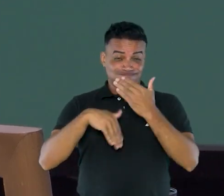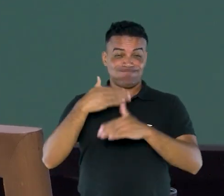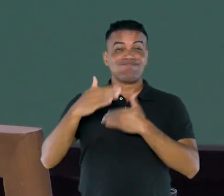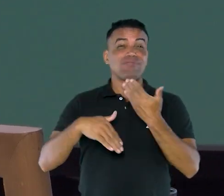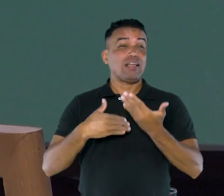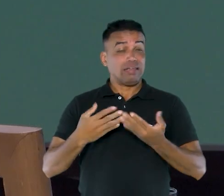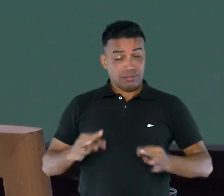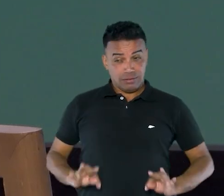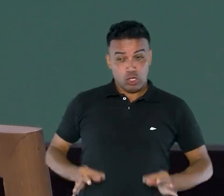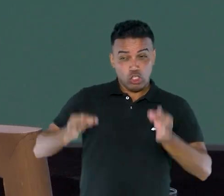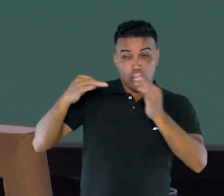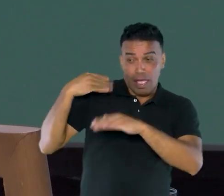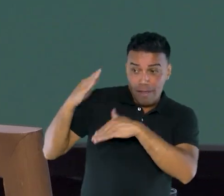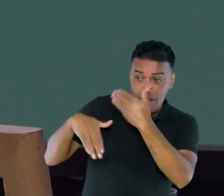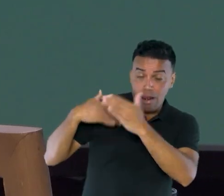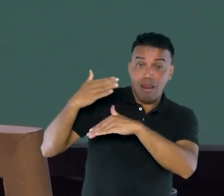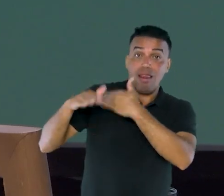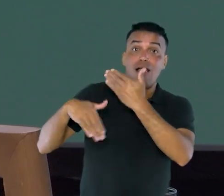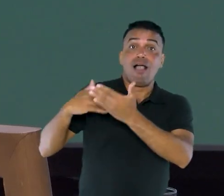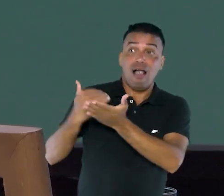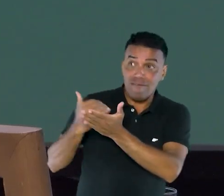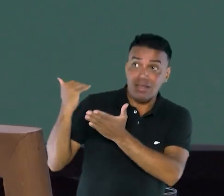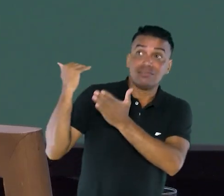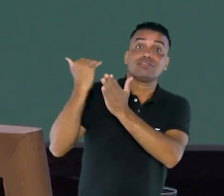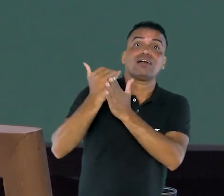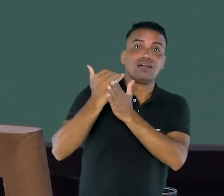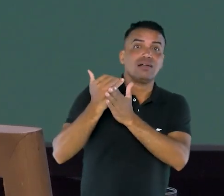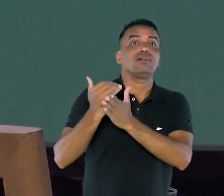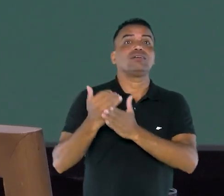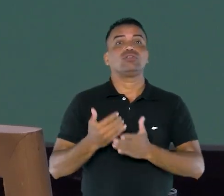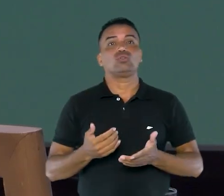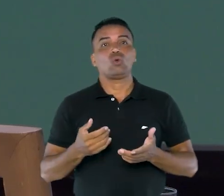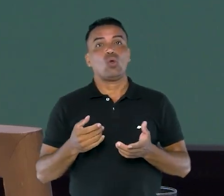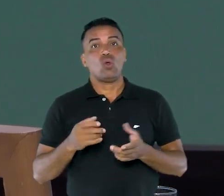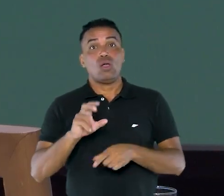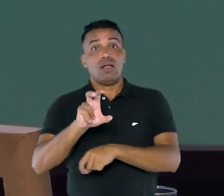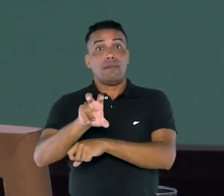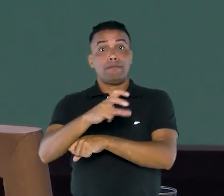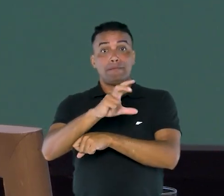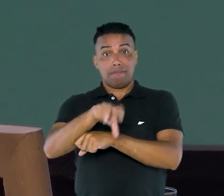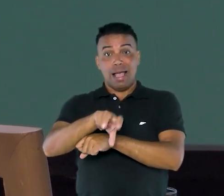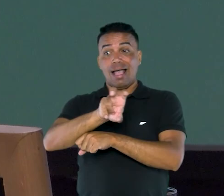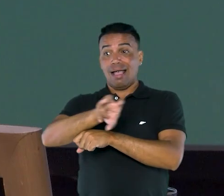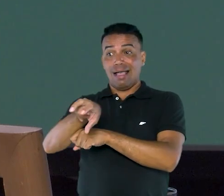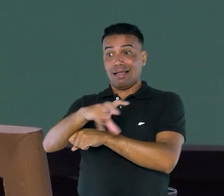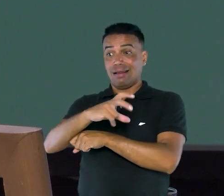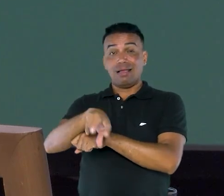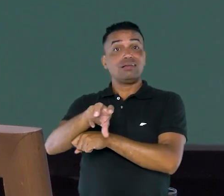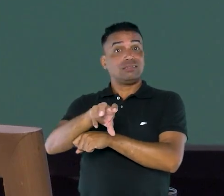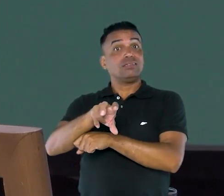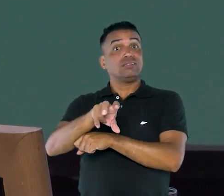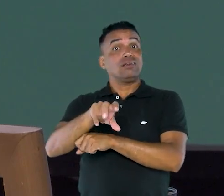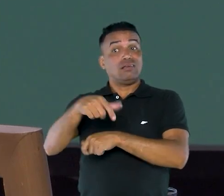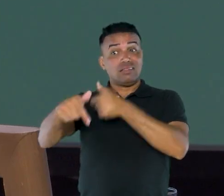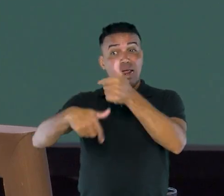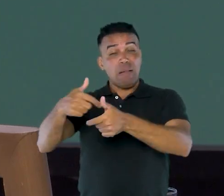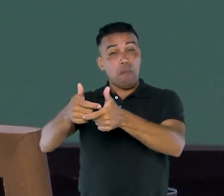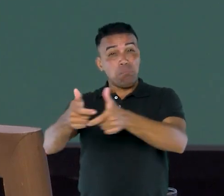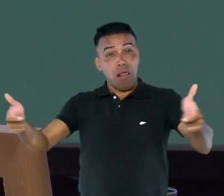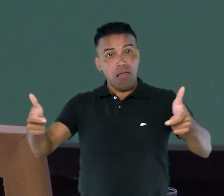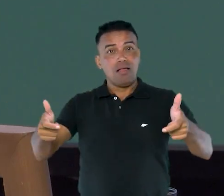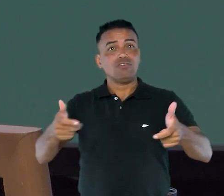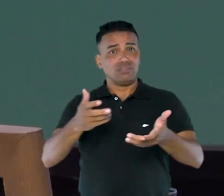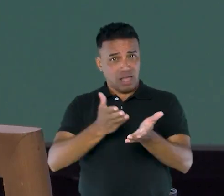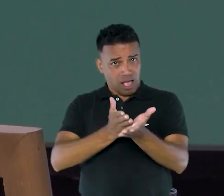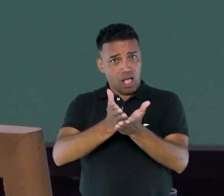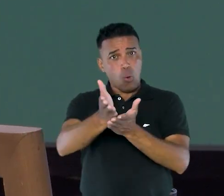avançando no nível de tecnologia, que a gente está fazendo grandes máquinas fazerem grandes trabalhos, e vocês estão